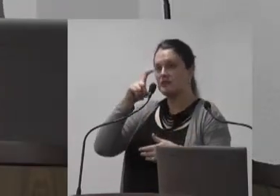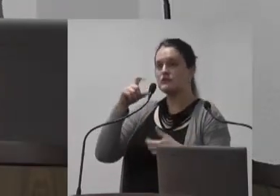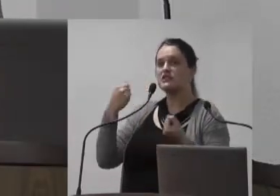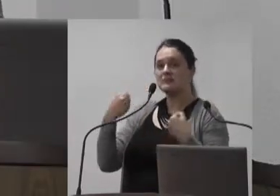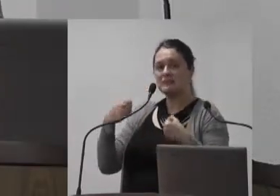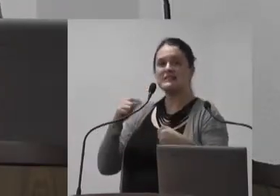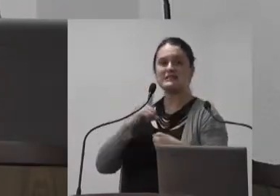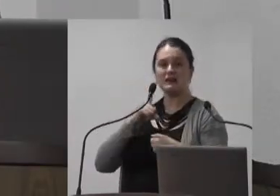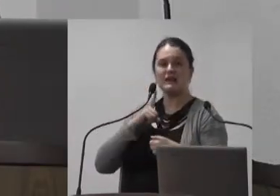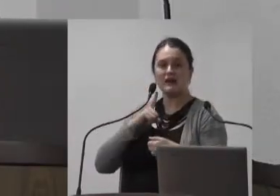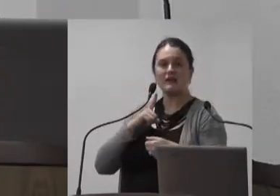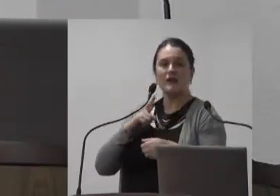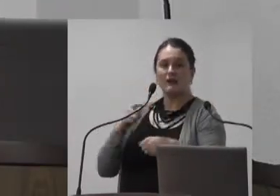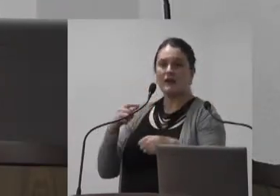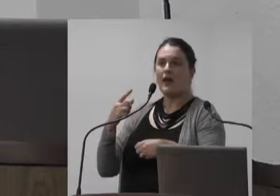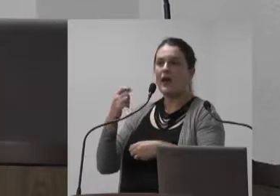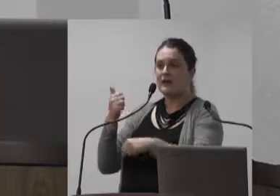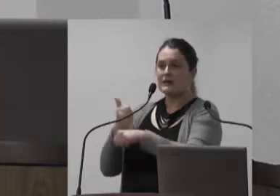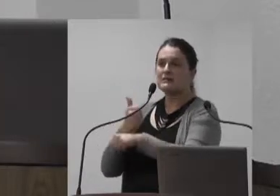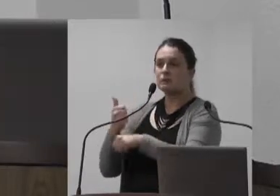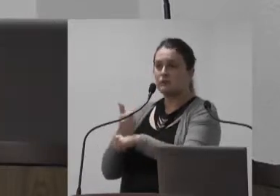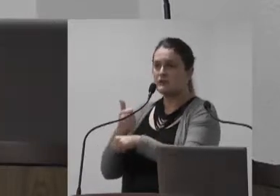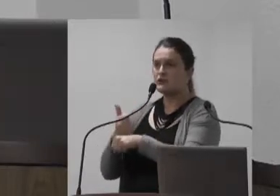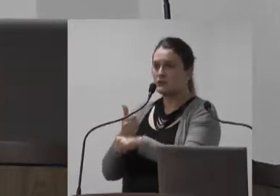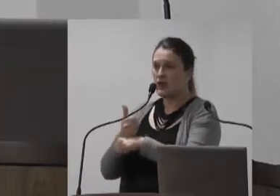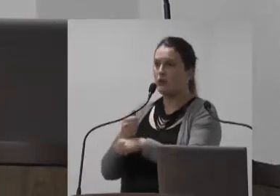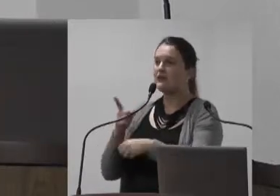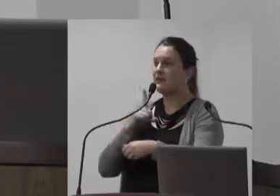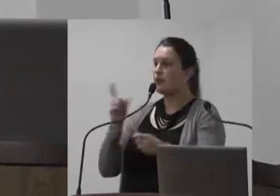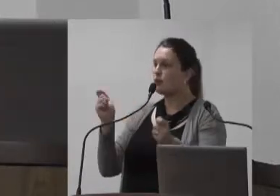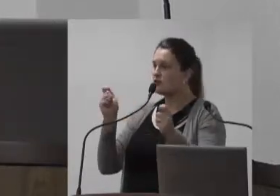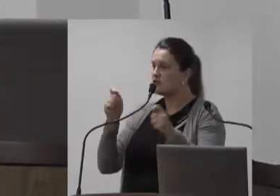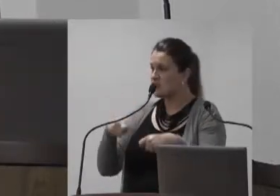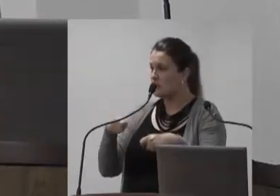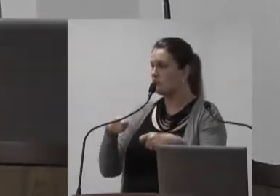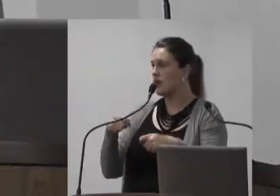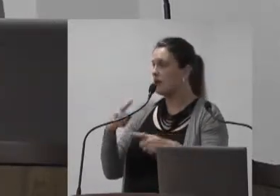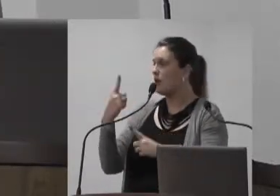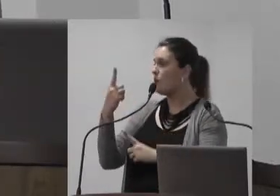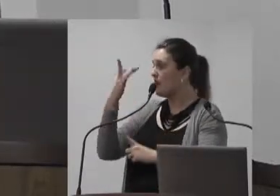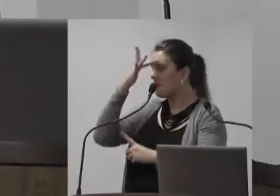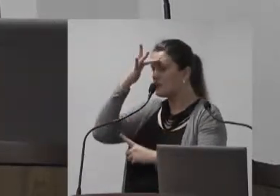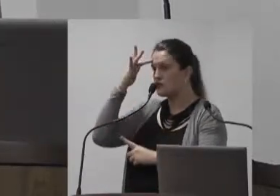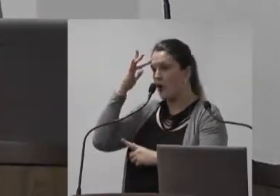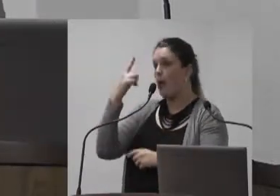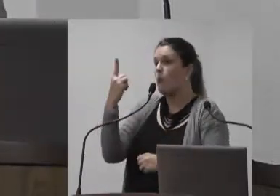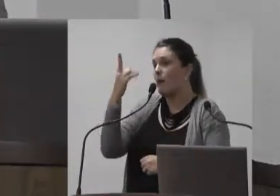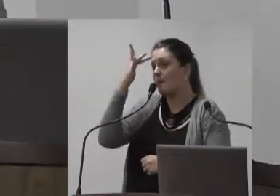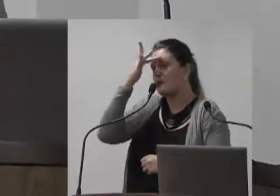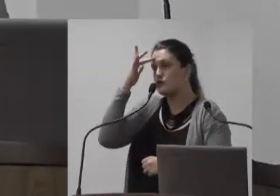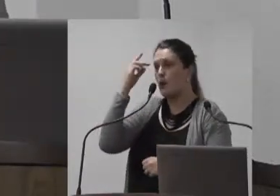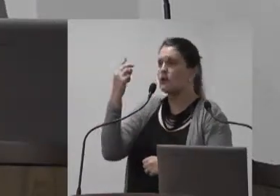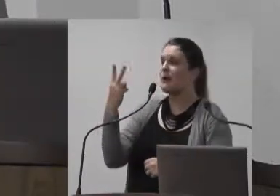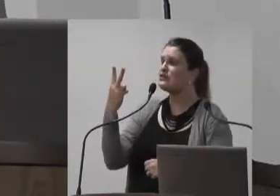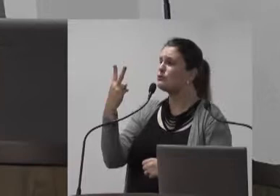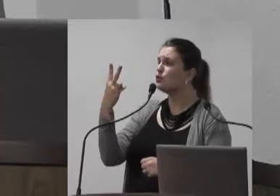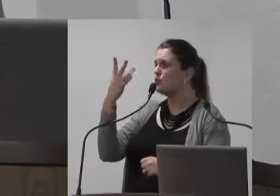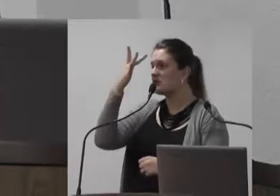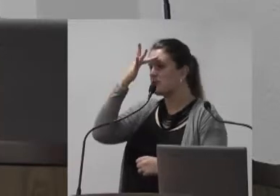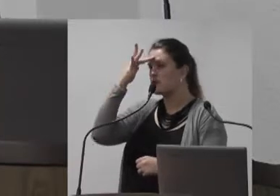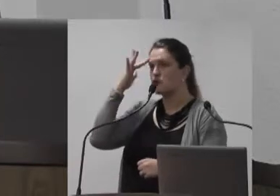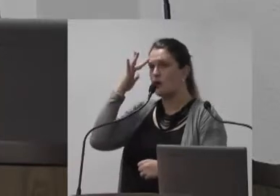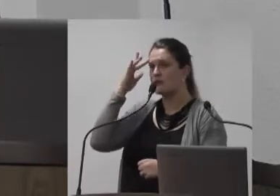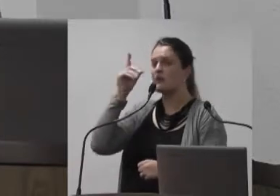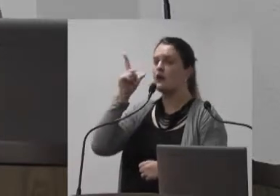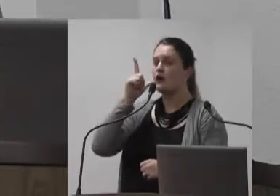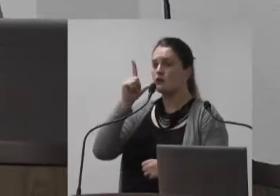é difícil, a gente precisa ter, né, esse profissional e ter condição, né, que uma pessoa, no máximo